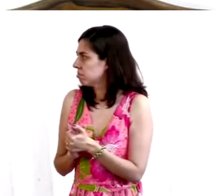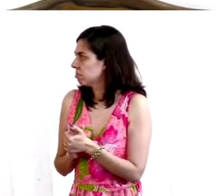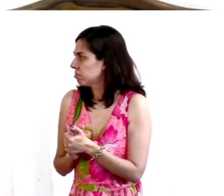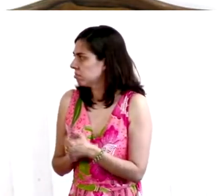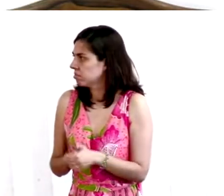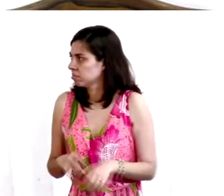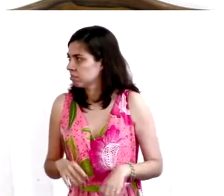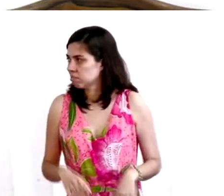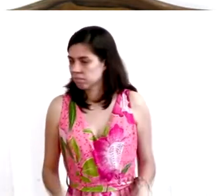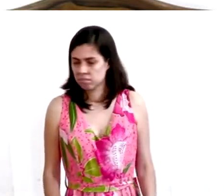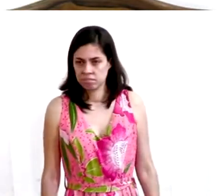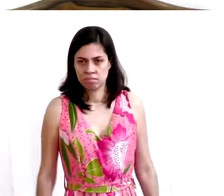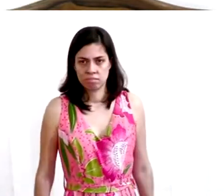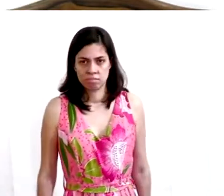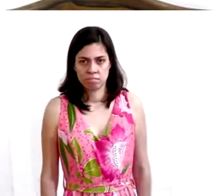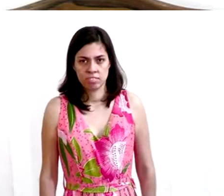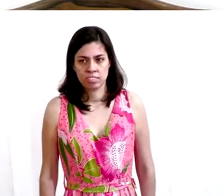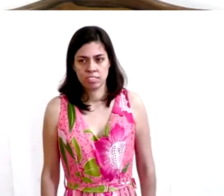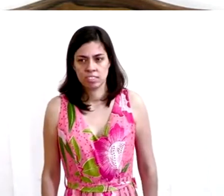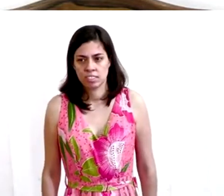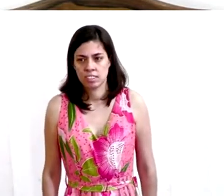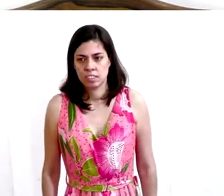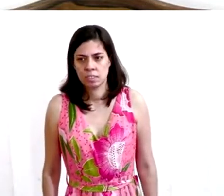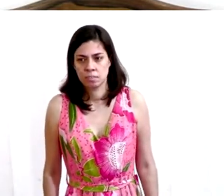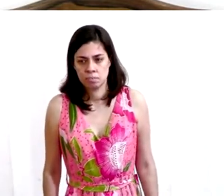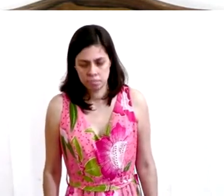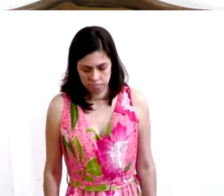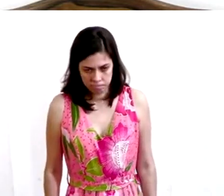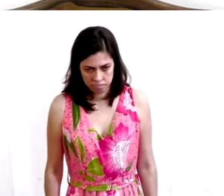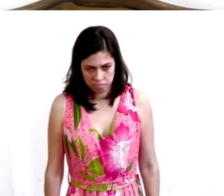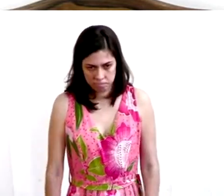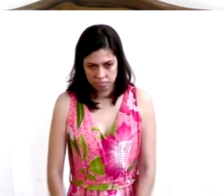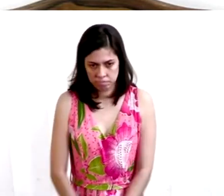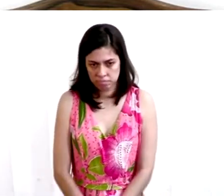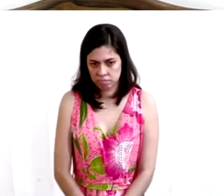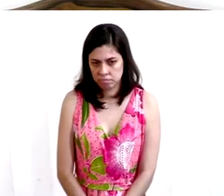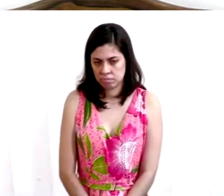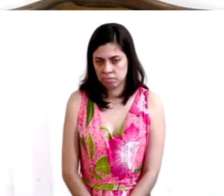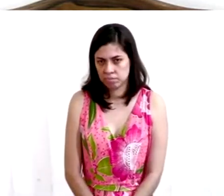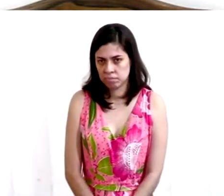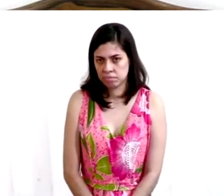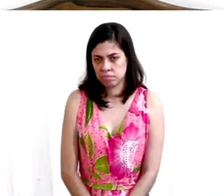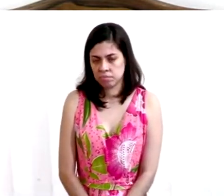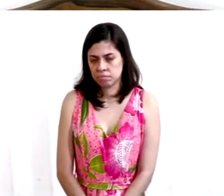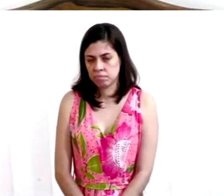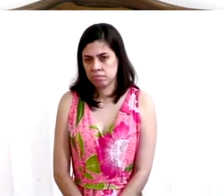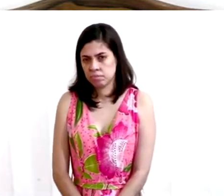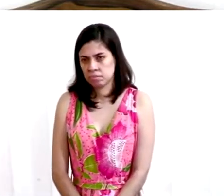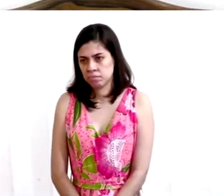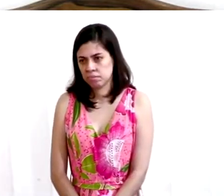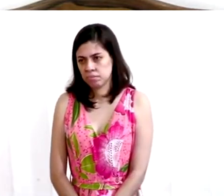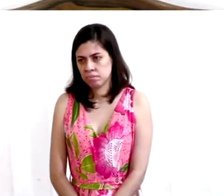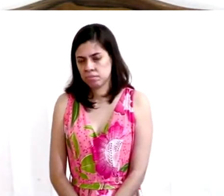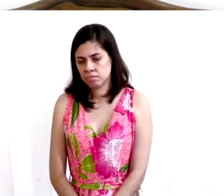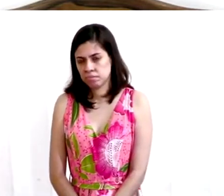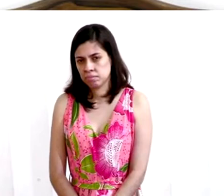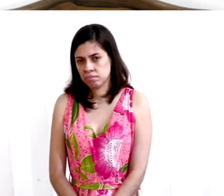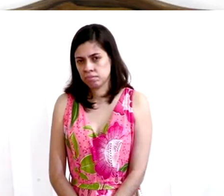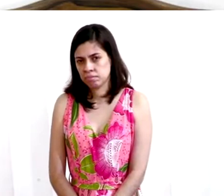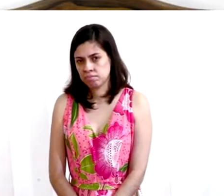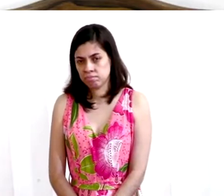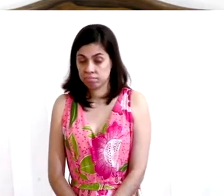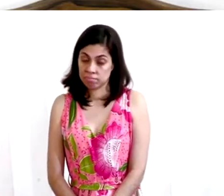oval, tem salas, tem estruturas, tem coisas elaboradas, não é mesmo? Pois é, se é